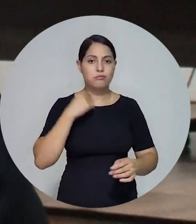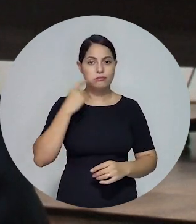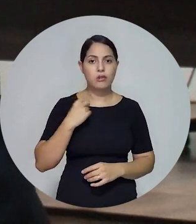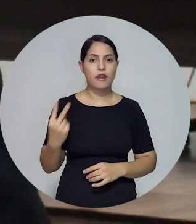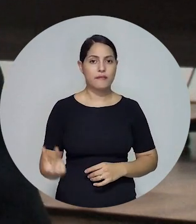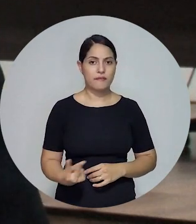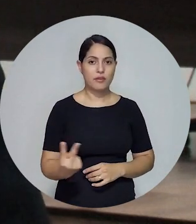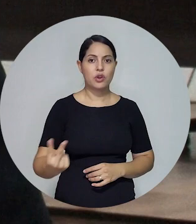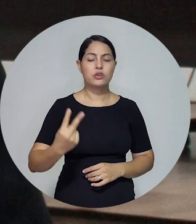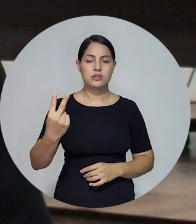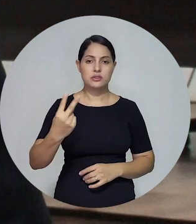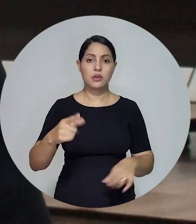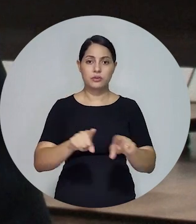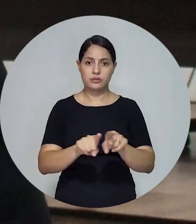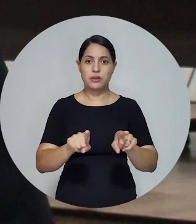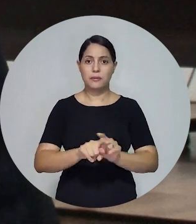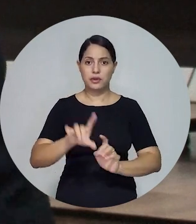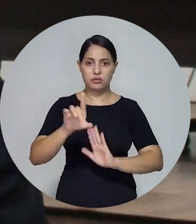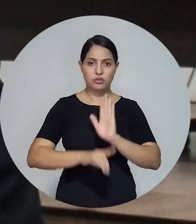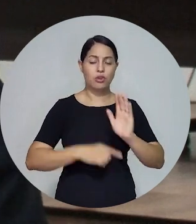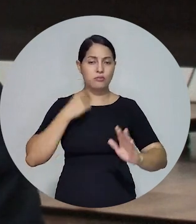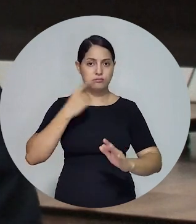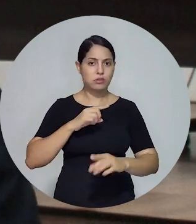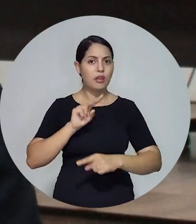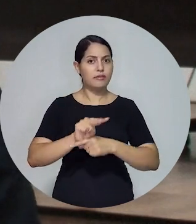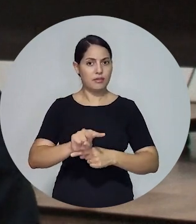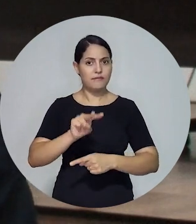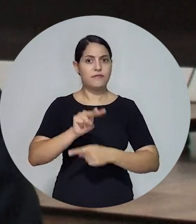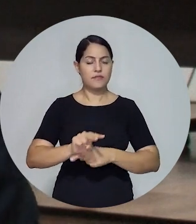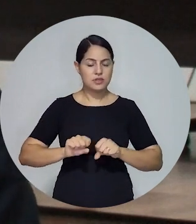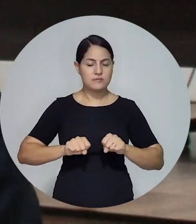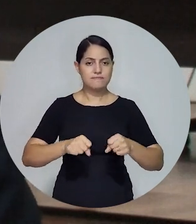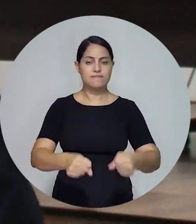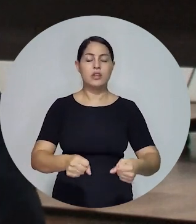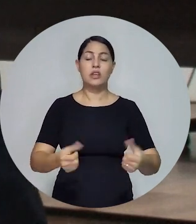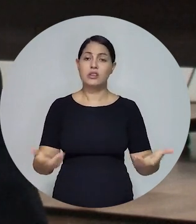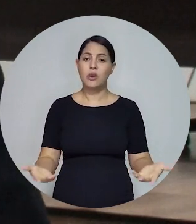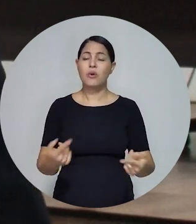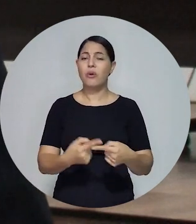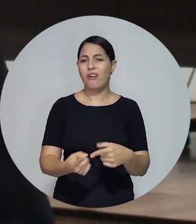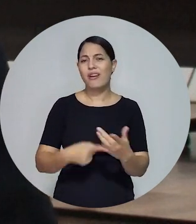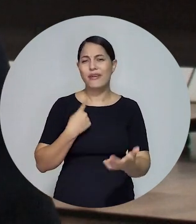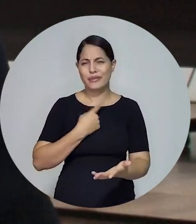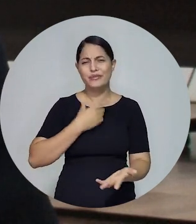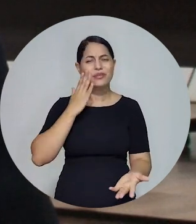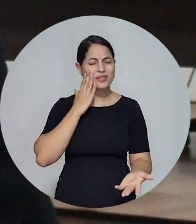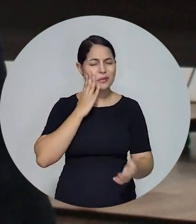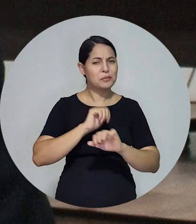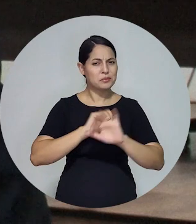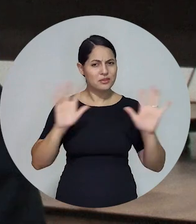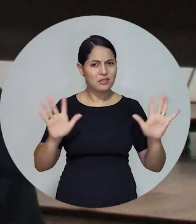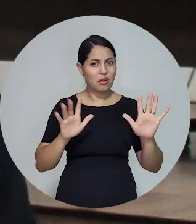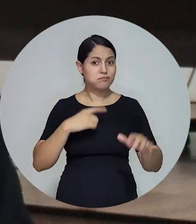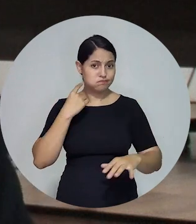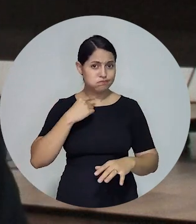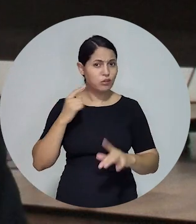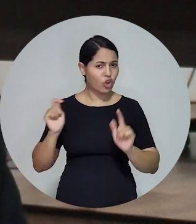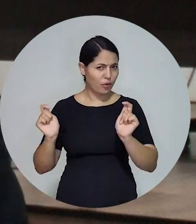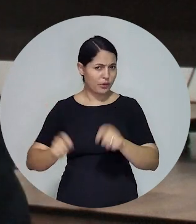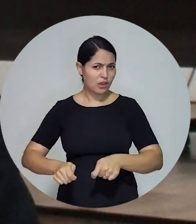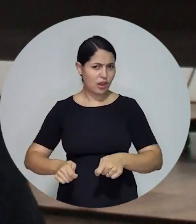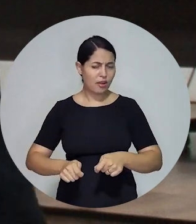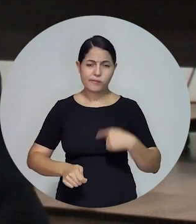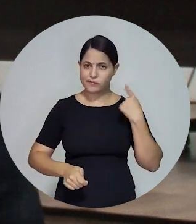a valorização da categoria e a defesa de suas prerrogativas, porque sabemos bem que só o